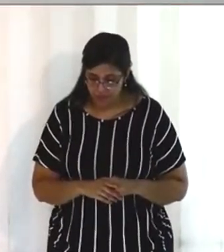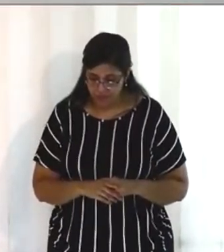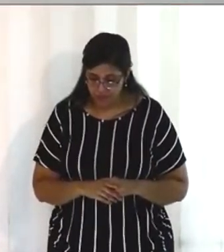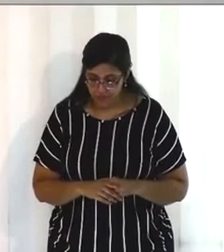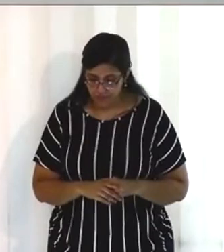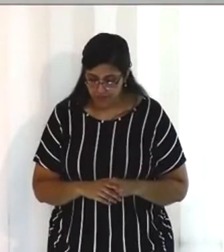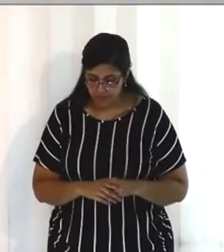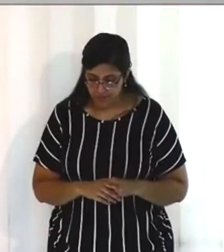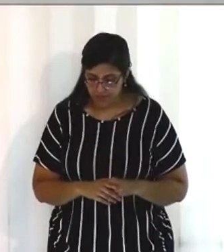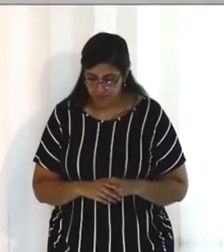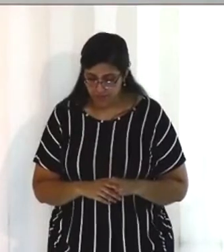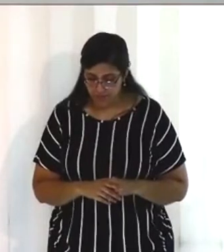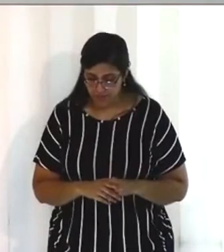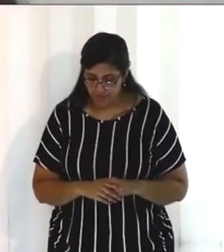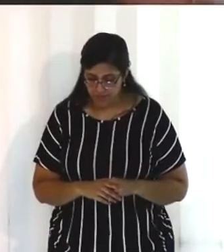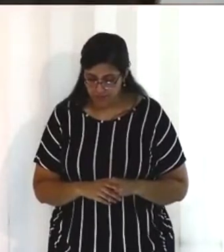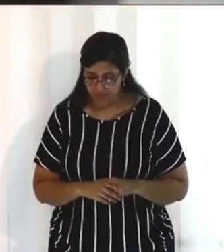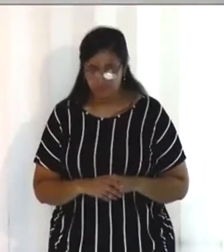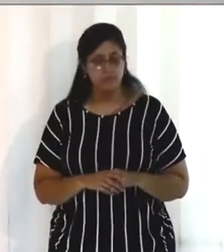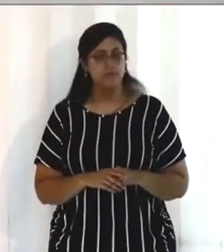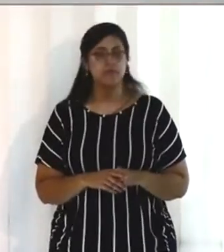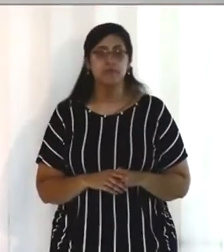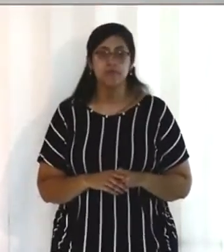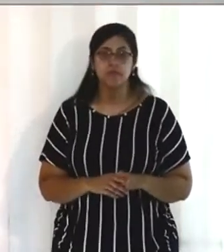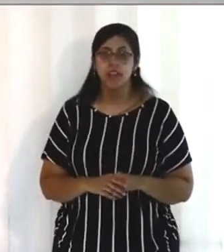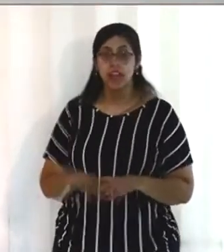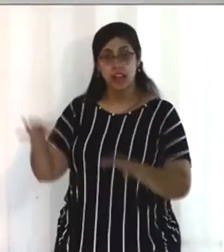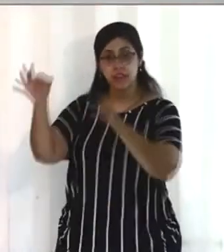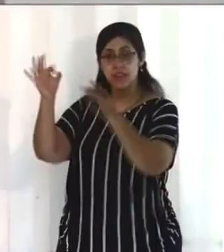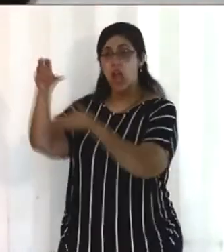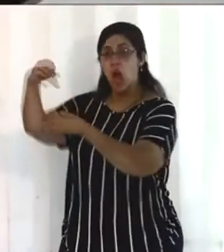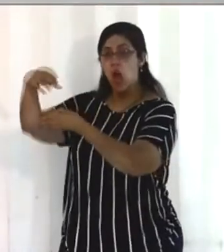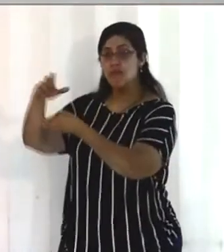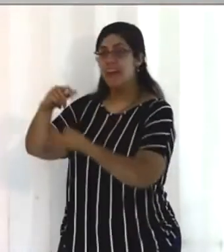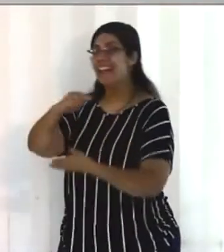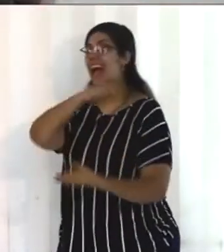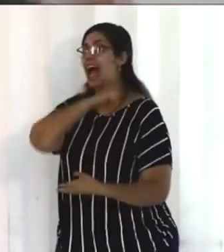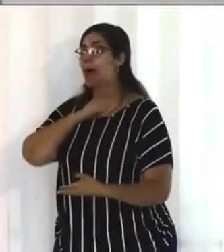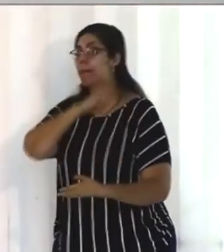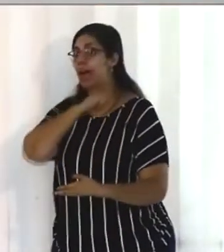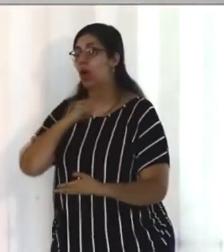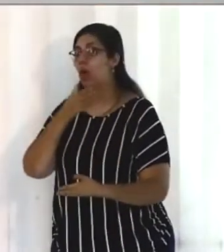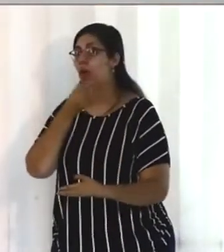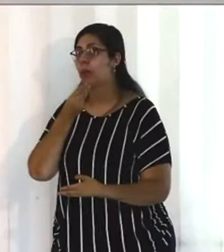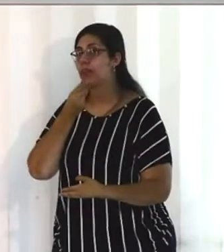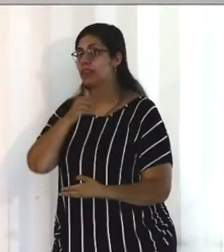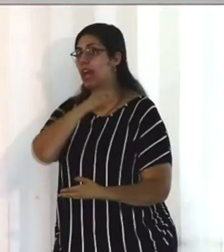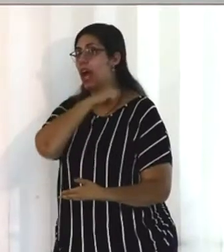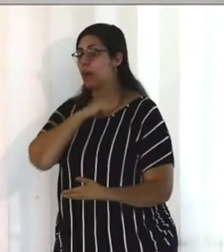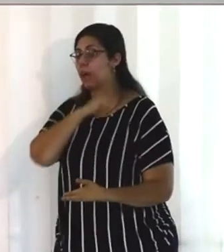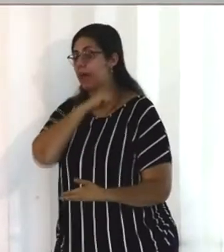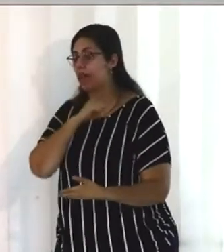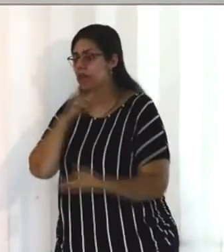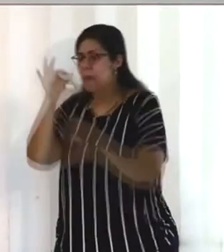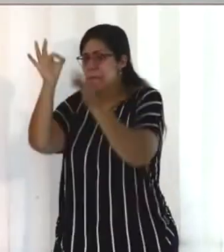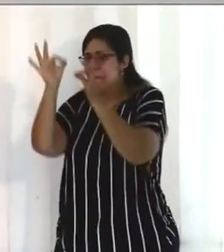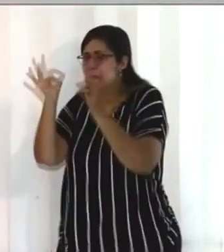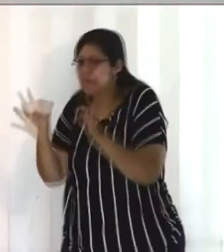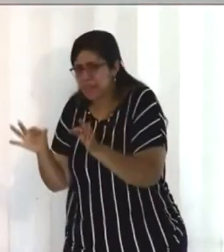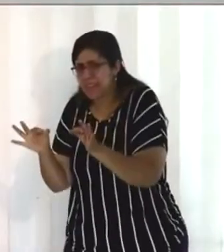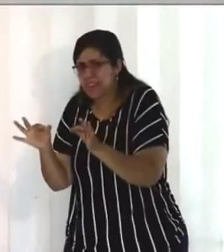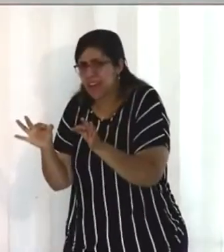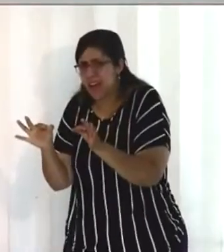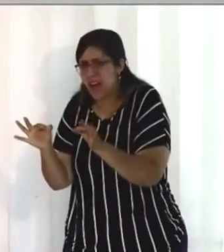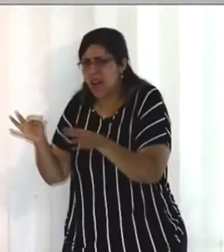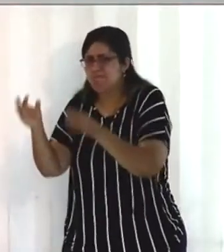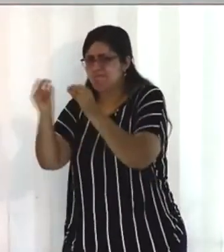palavra total, é a palavra cheio, é a palavra completo. Percebe por que essa é uma fé